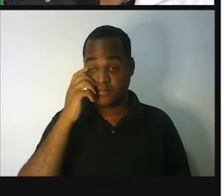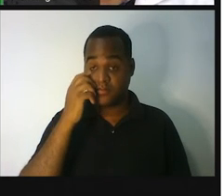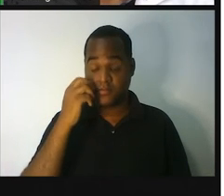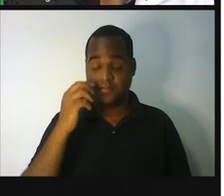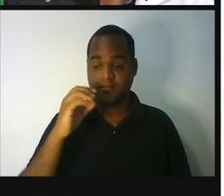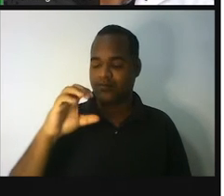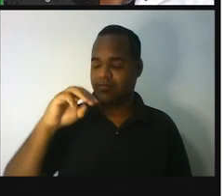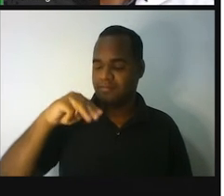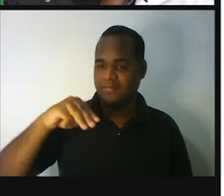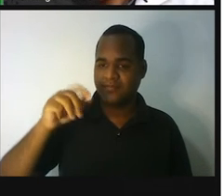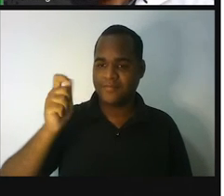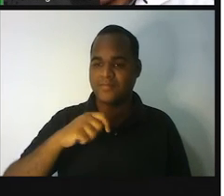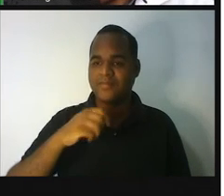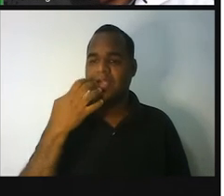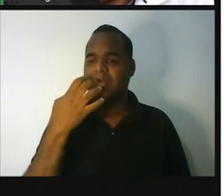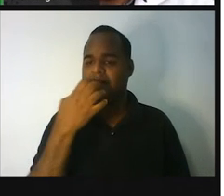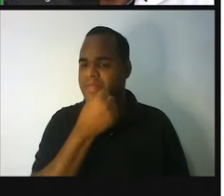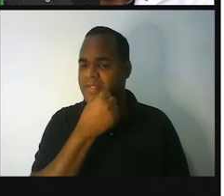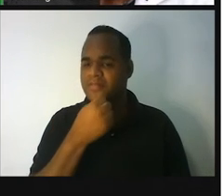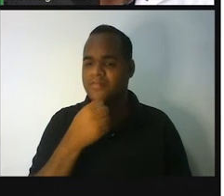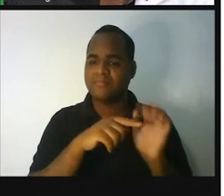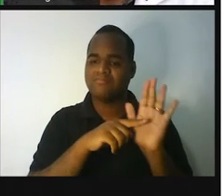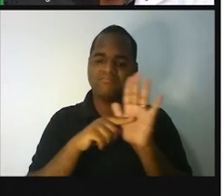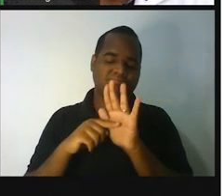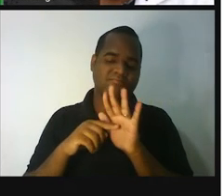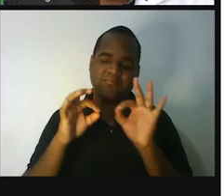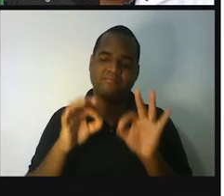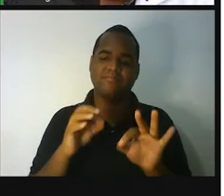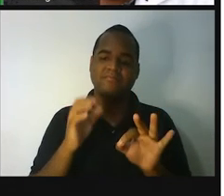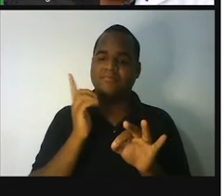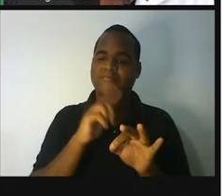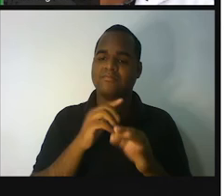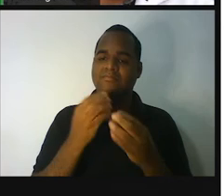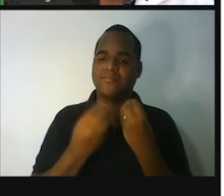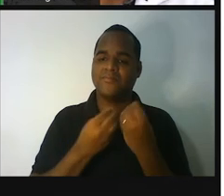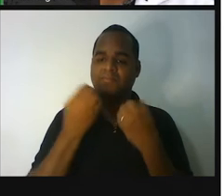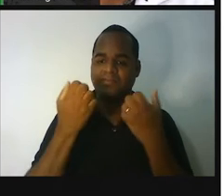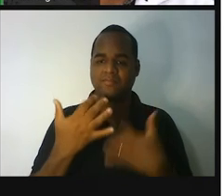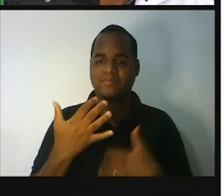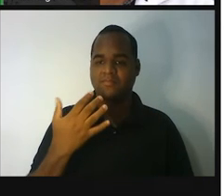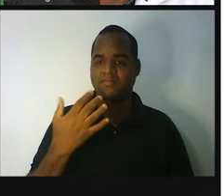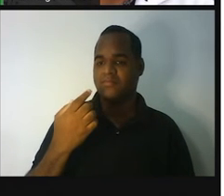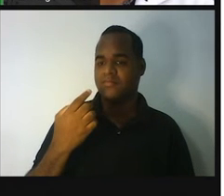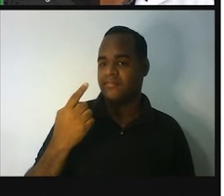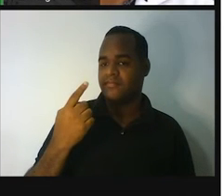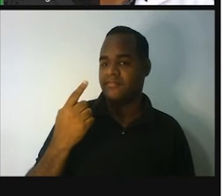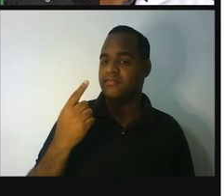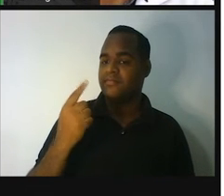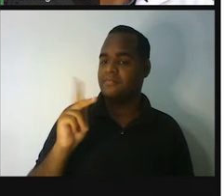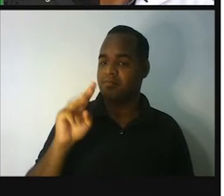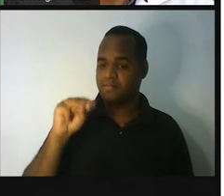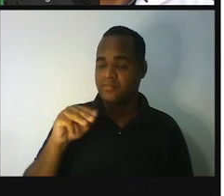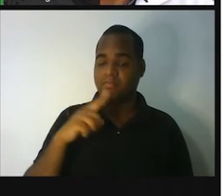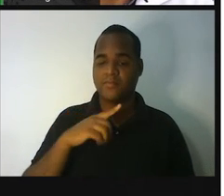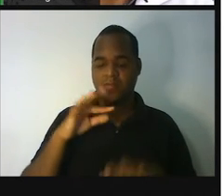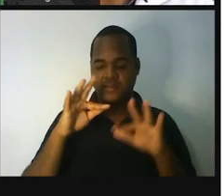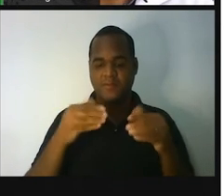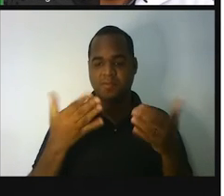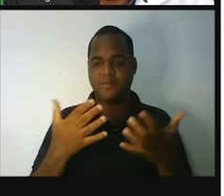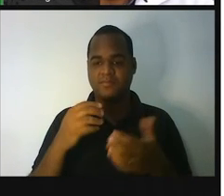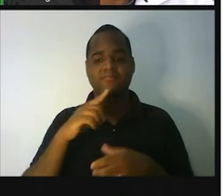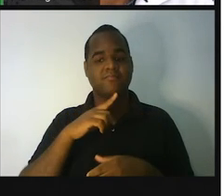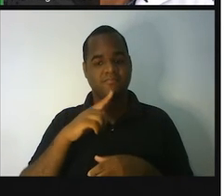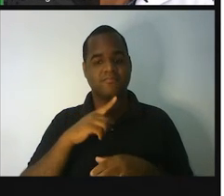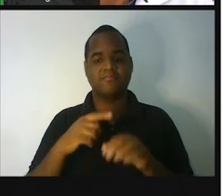é se você um pouco mais rápido olha só vamos ver onde é que tá o quilômetro lá no finalzinho a